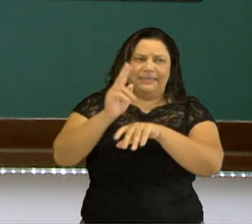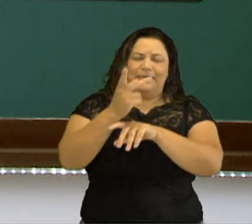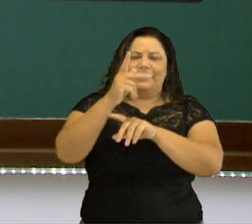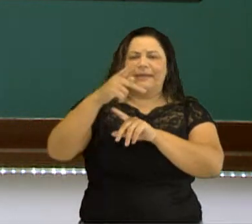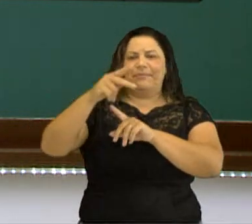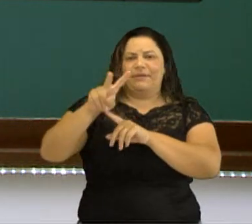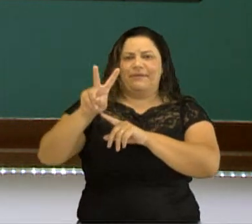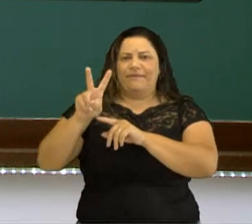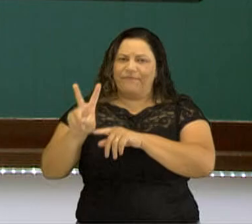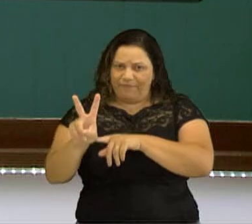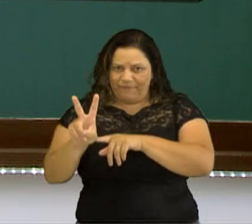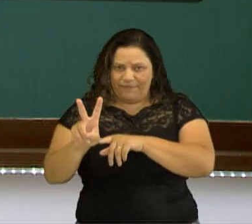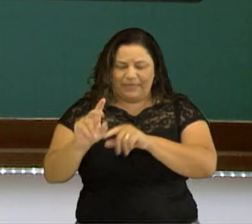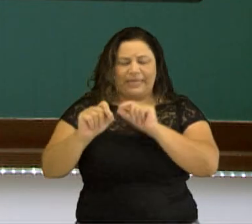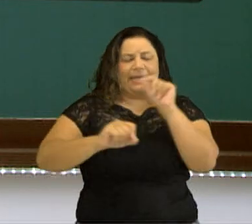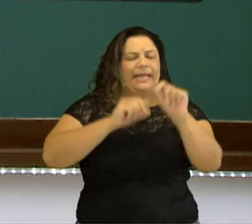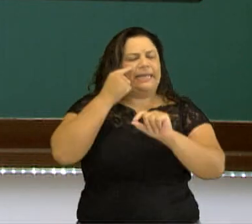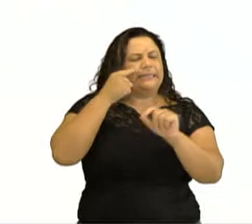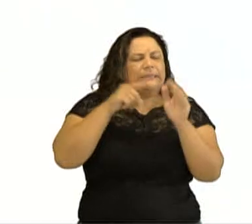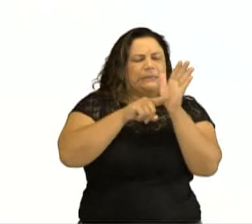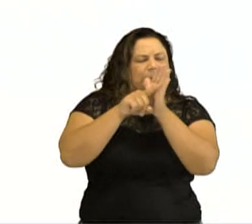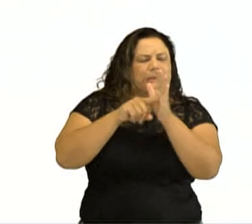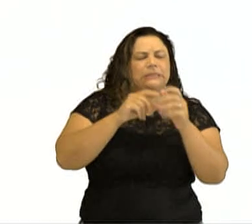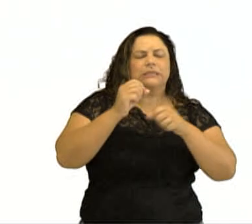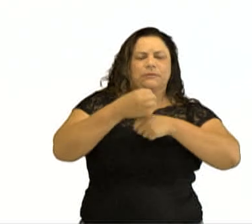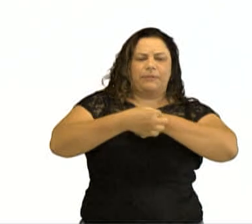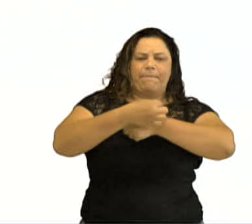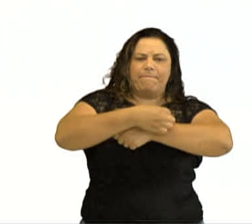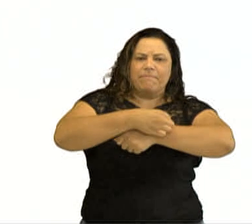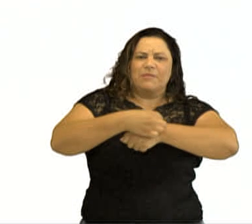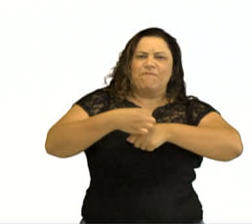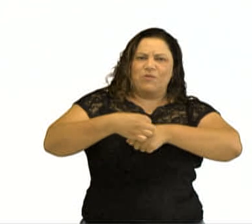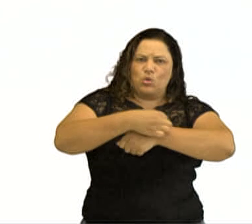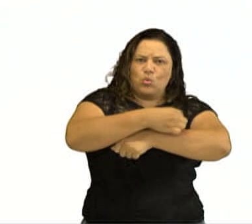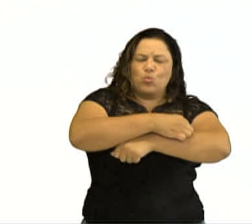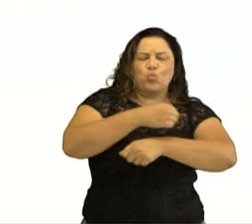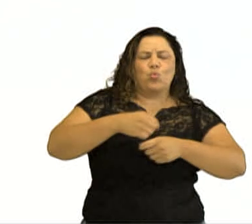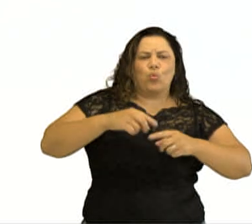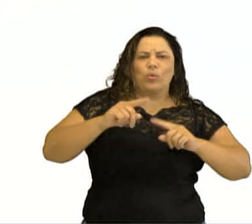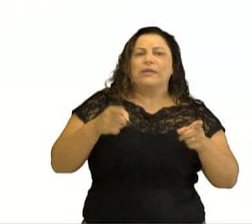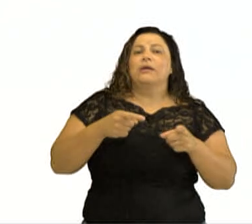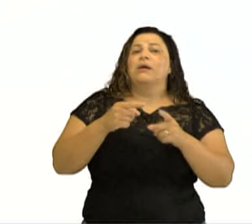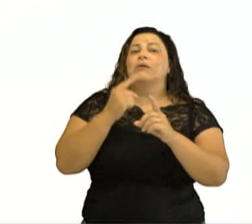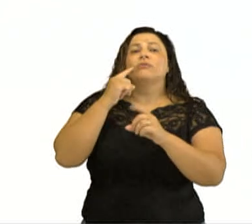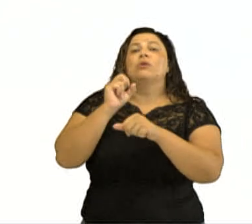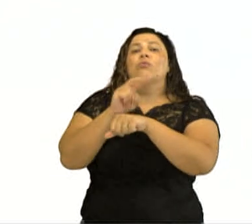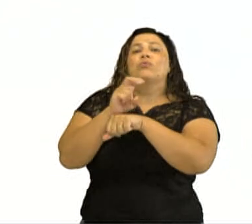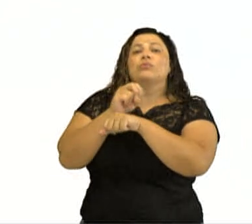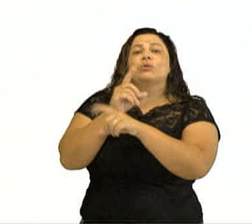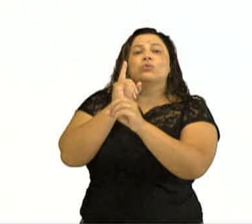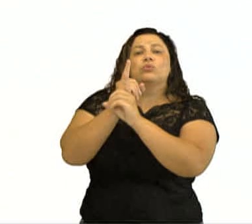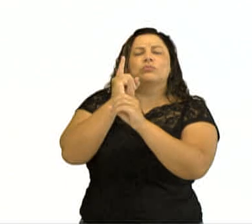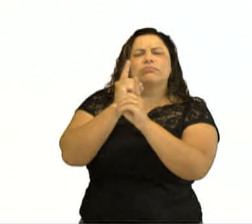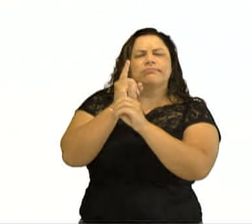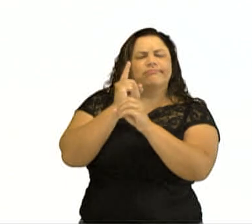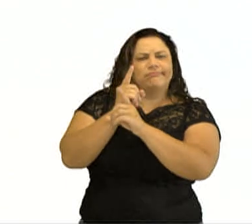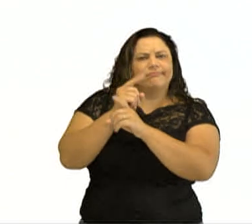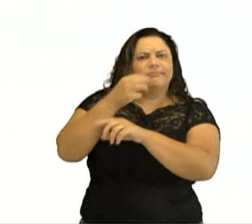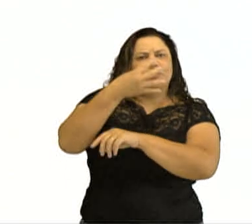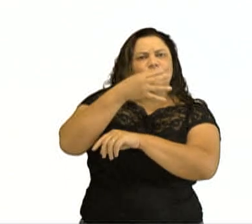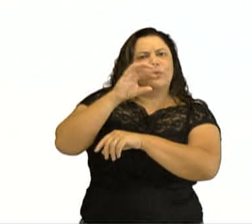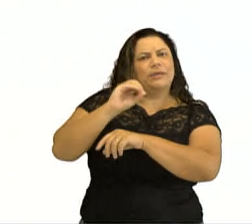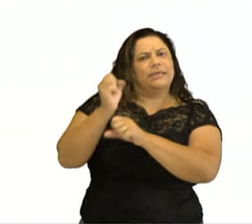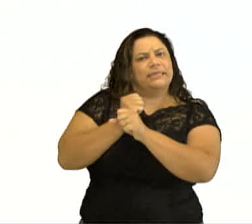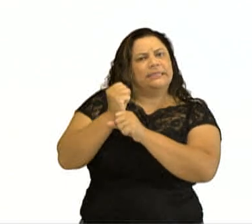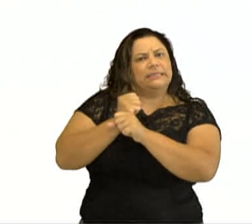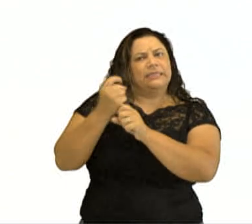são estudadas desde a antiguidade. Porém, o vírus só foi descoberto 40 anos atrás. Pode-se afirmar